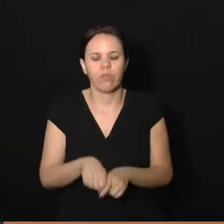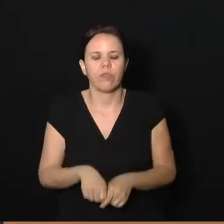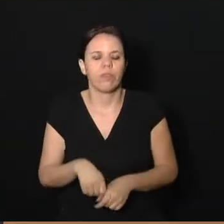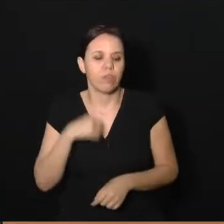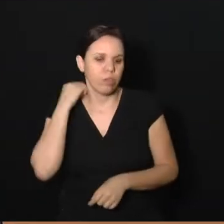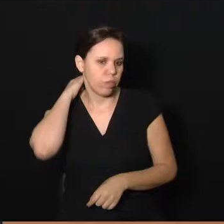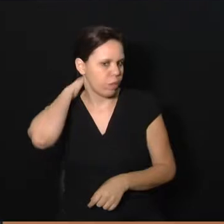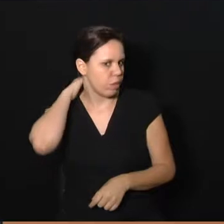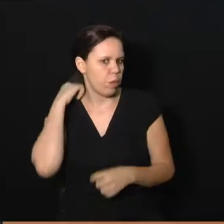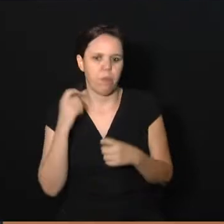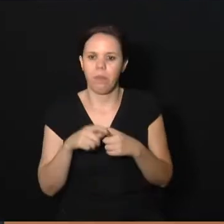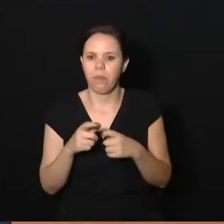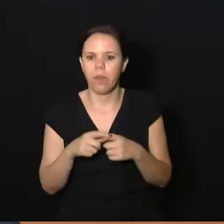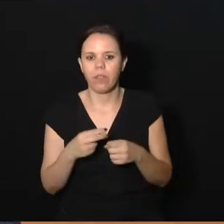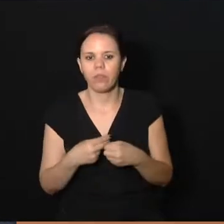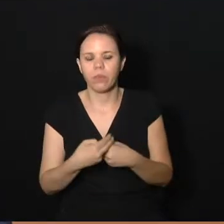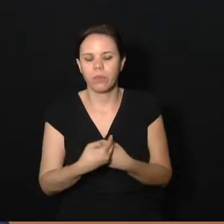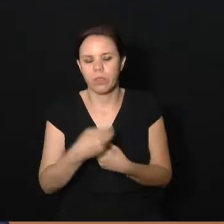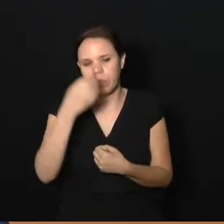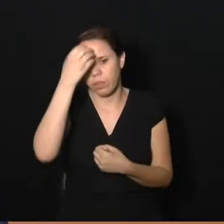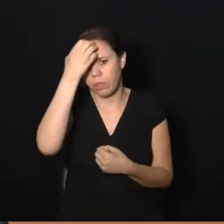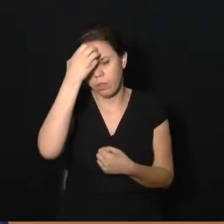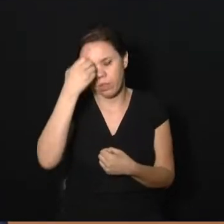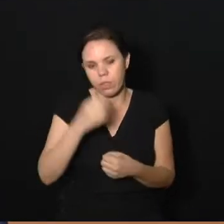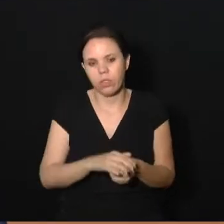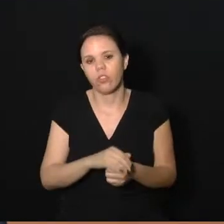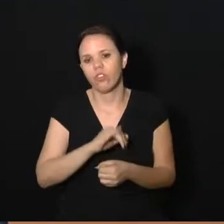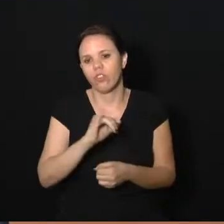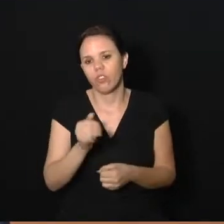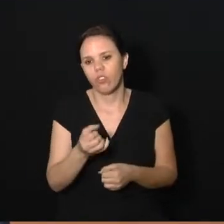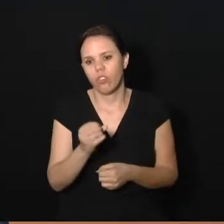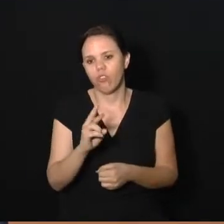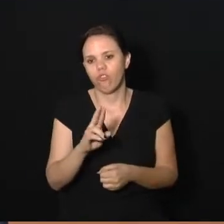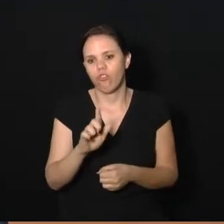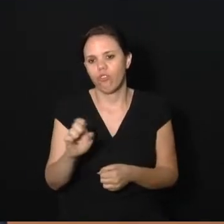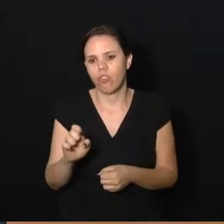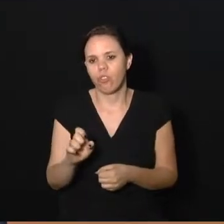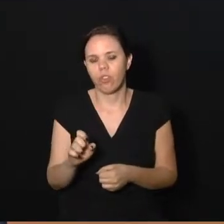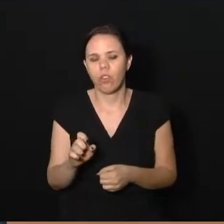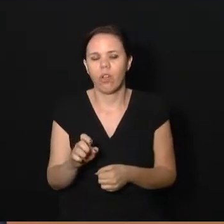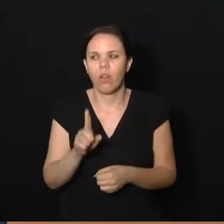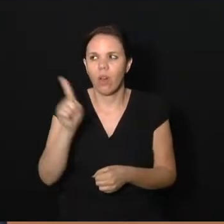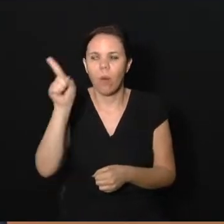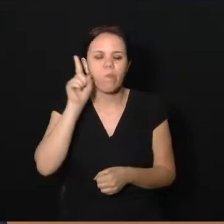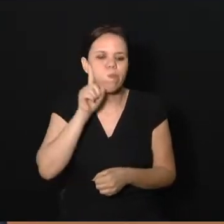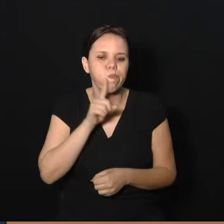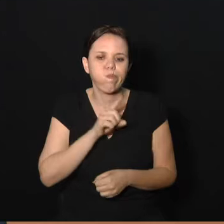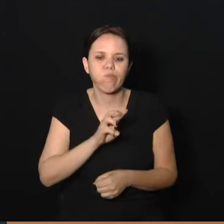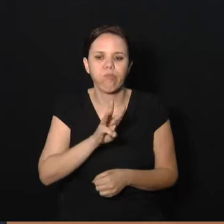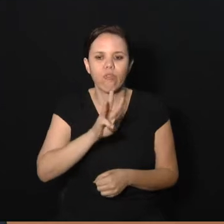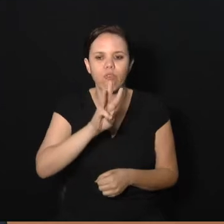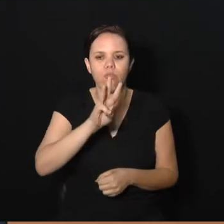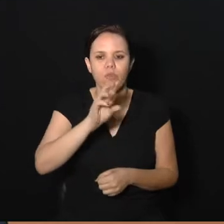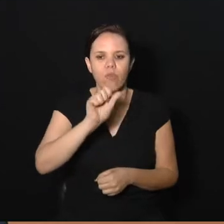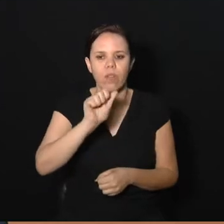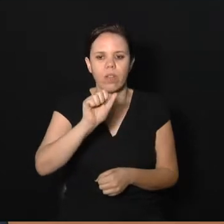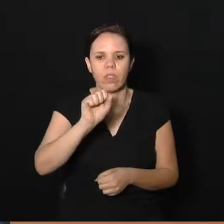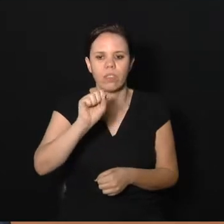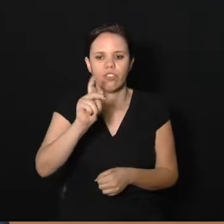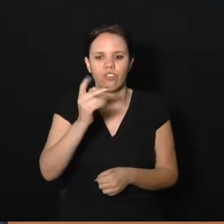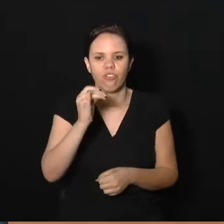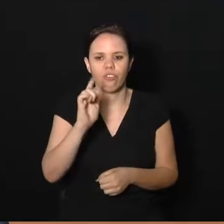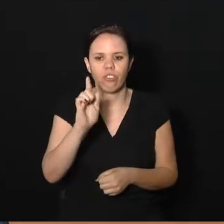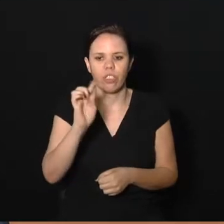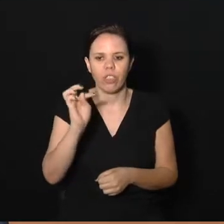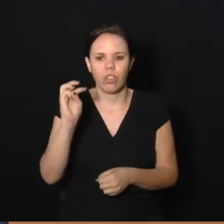biomédica pela Unicamp e pela George Mason University, em Washington, D.C., Estados Unidos.